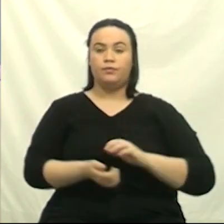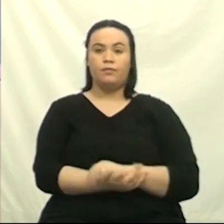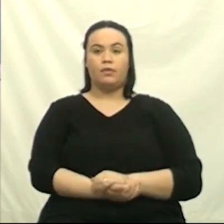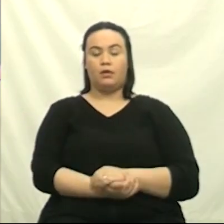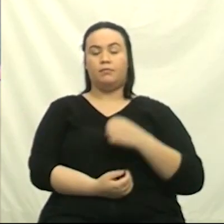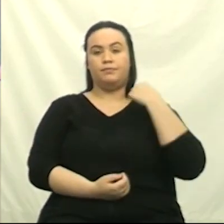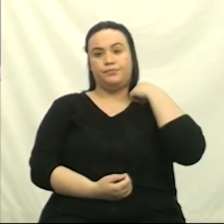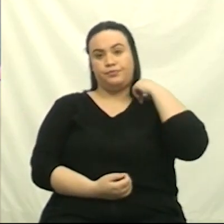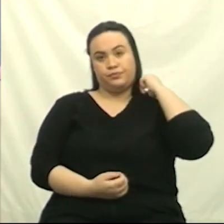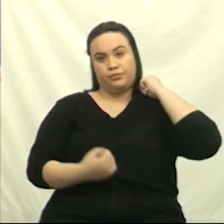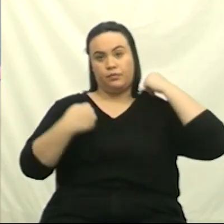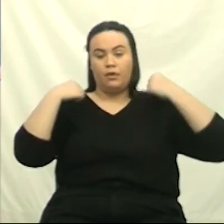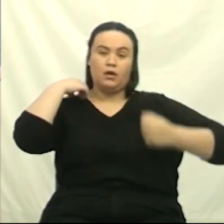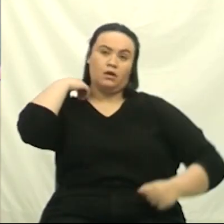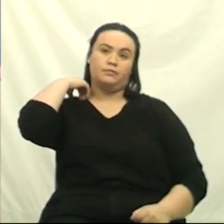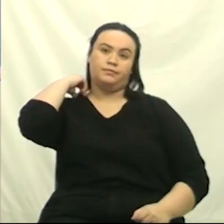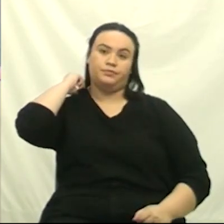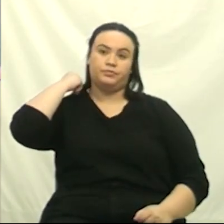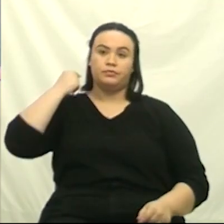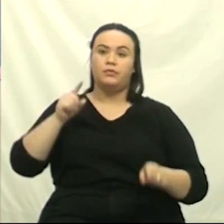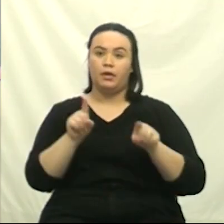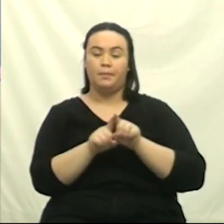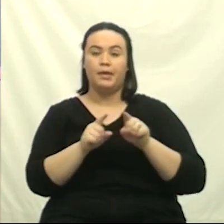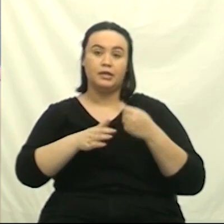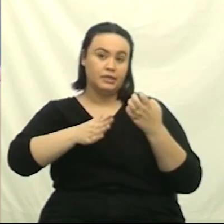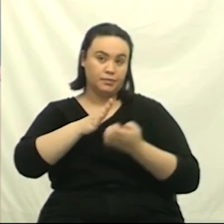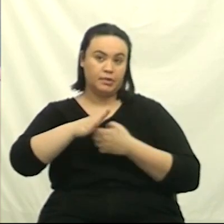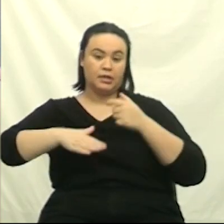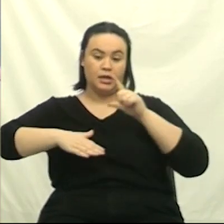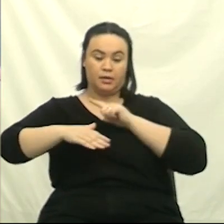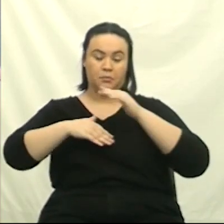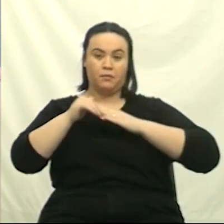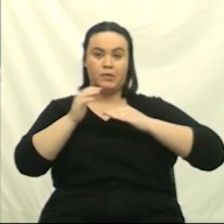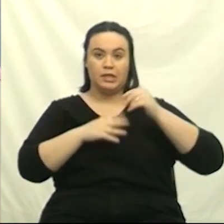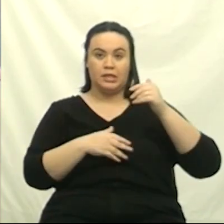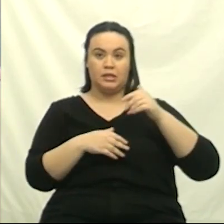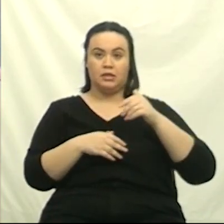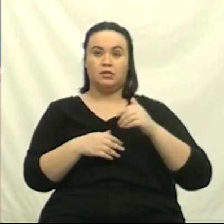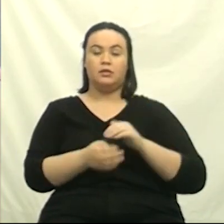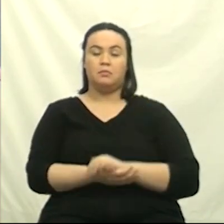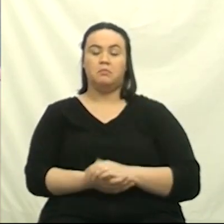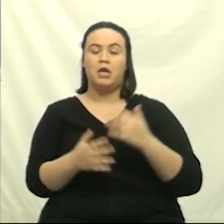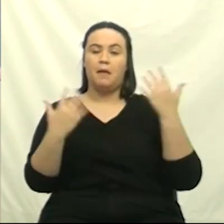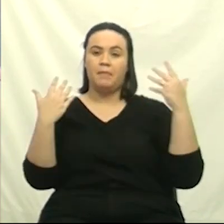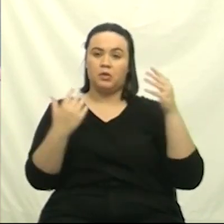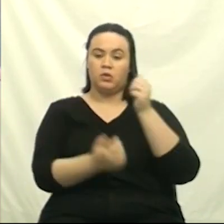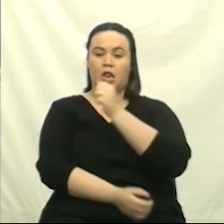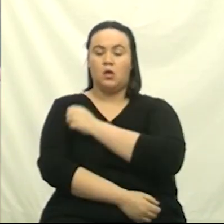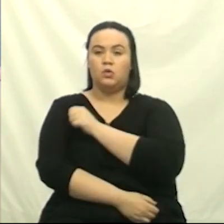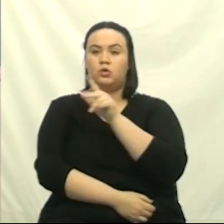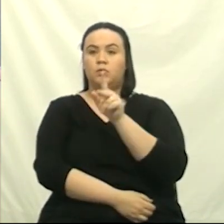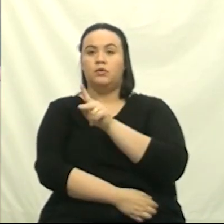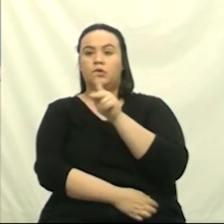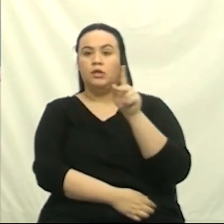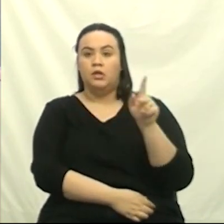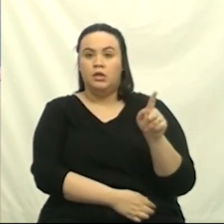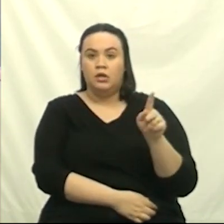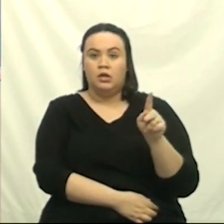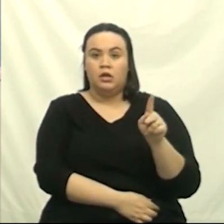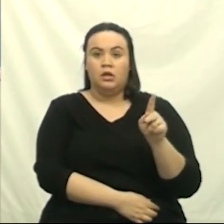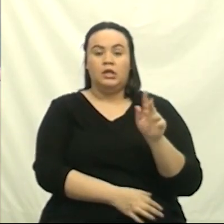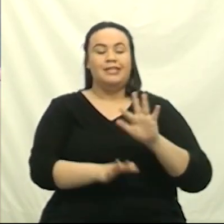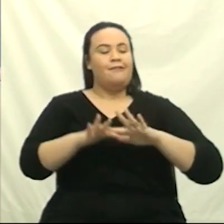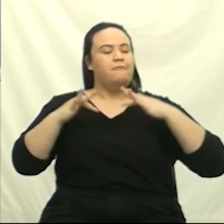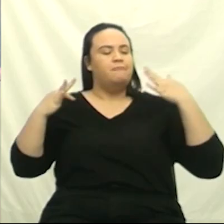renda e todas as empresas nossas aqui tem profissionais da Sática então parabéns a todos os alunos os professores essa família